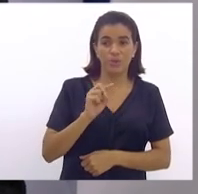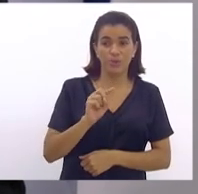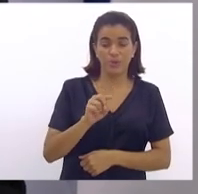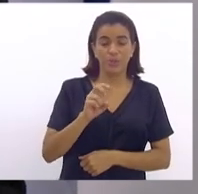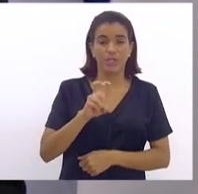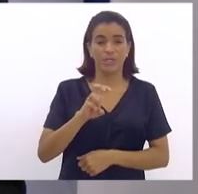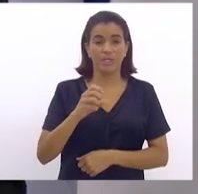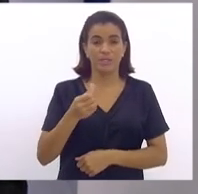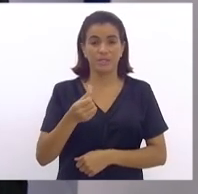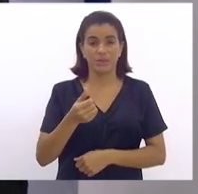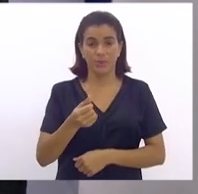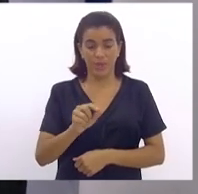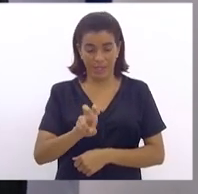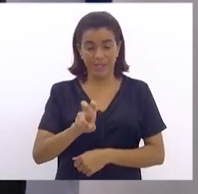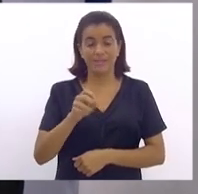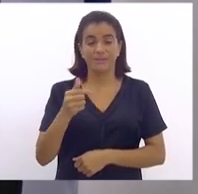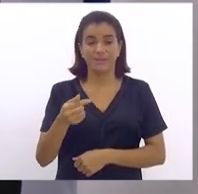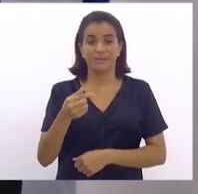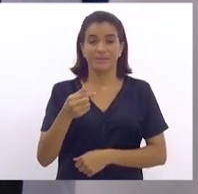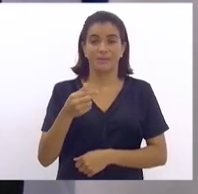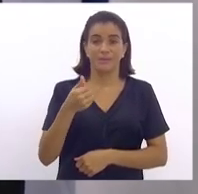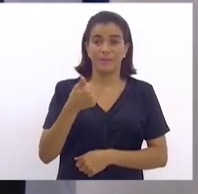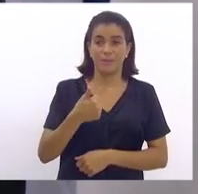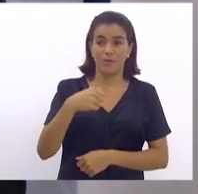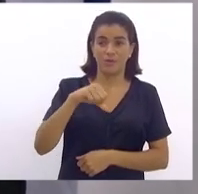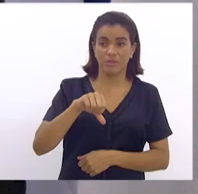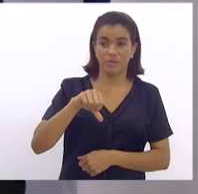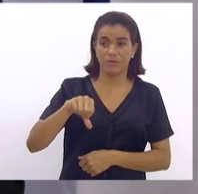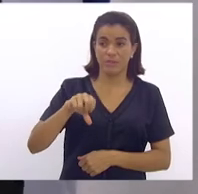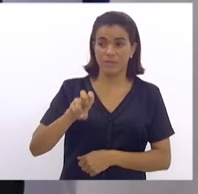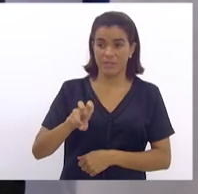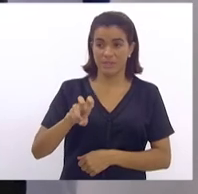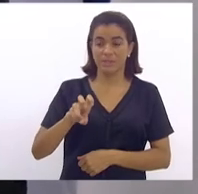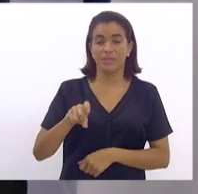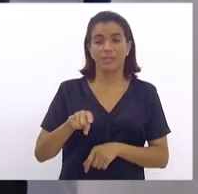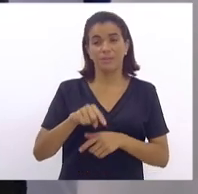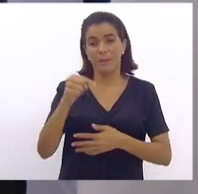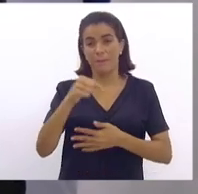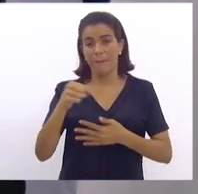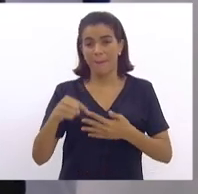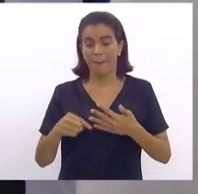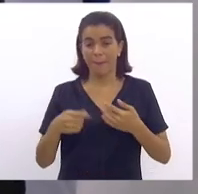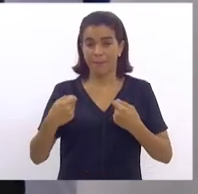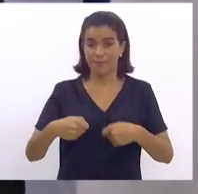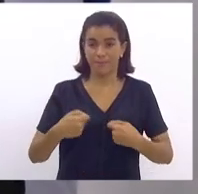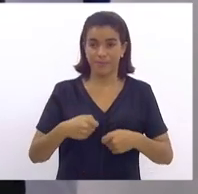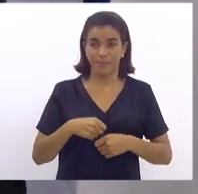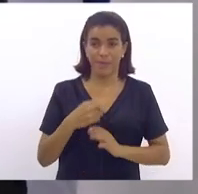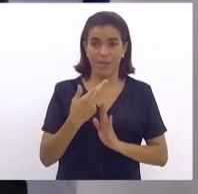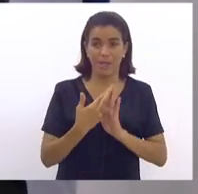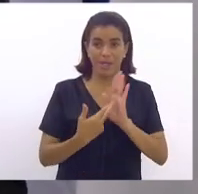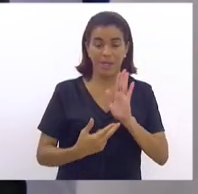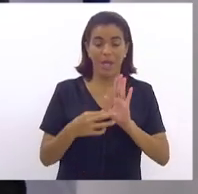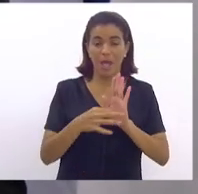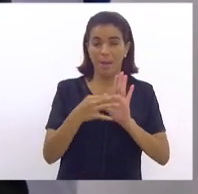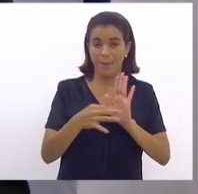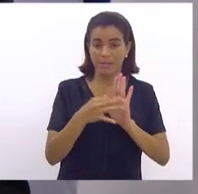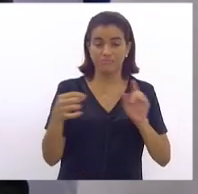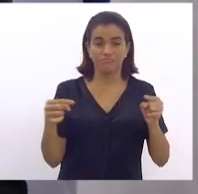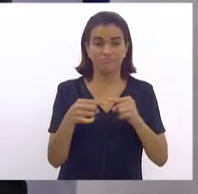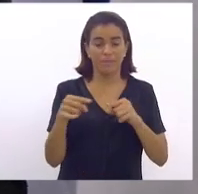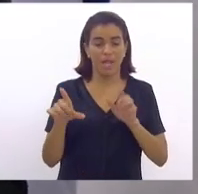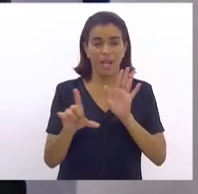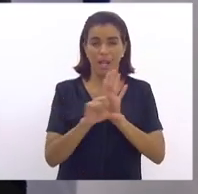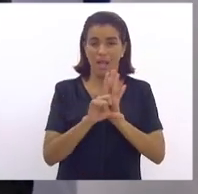2657, de 26 de dezembro de 1996, e da outras providências. O parecer da relatoria pela legalidade.